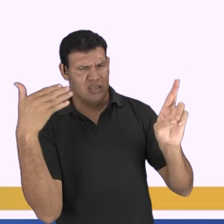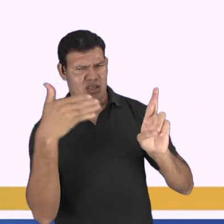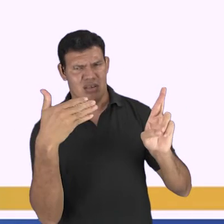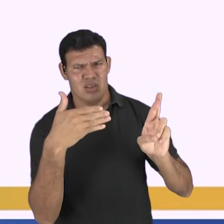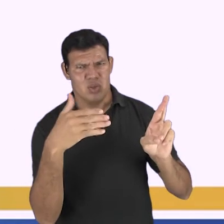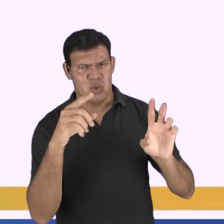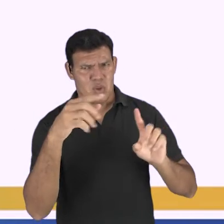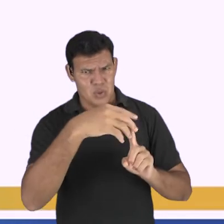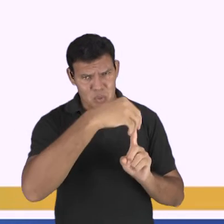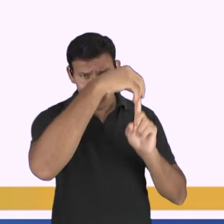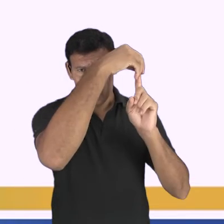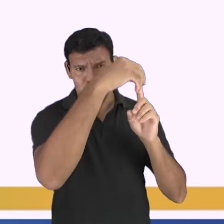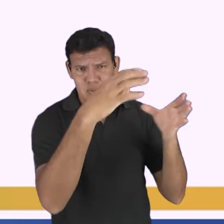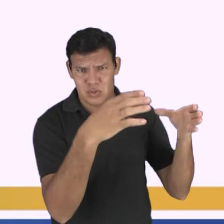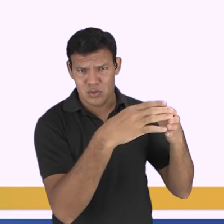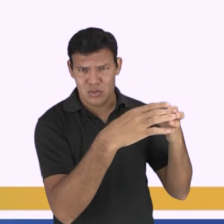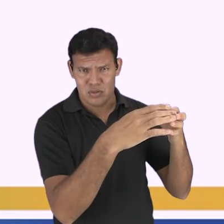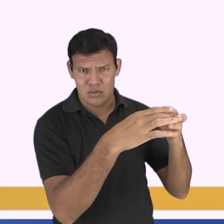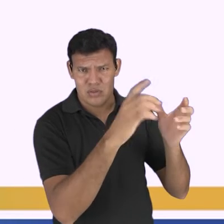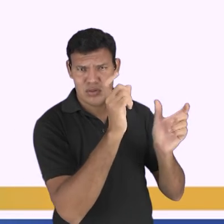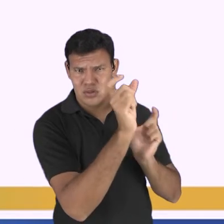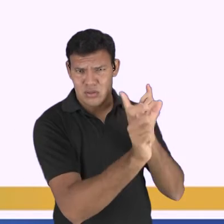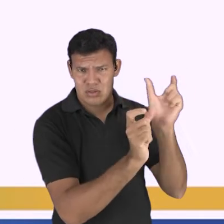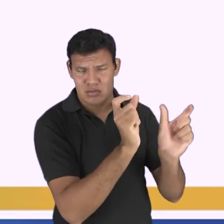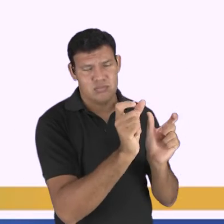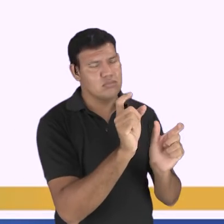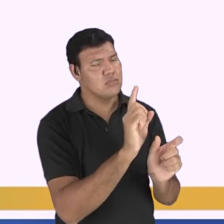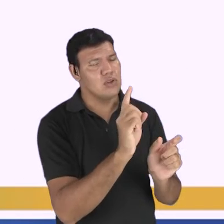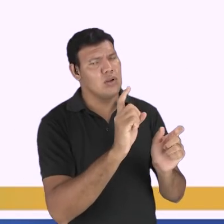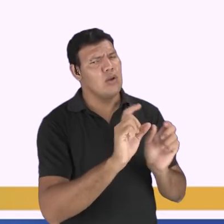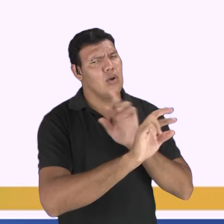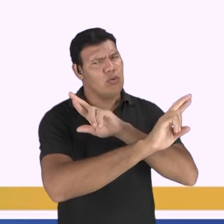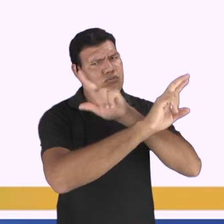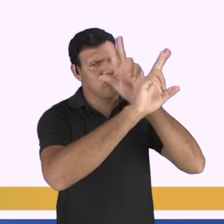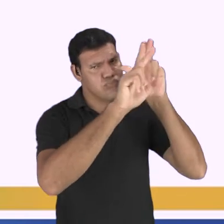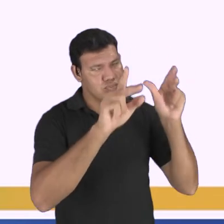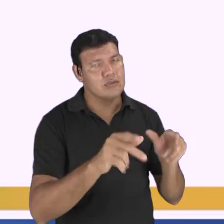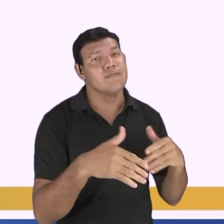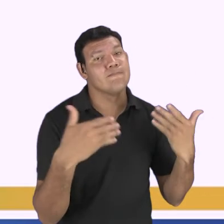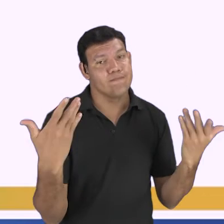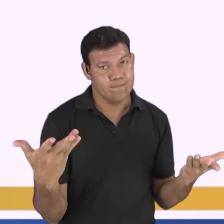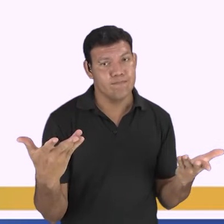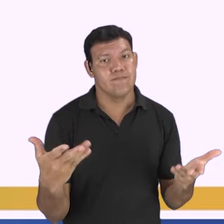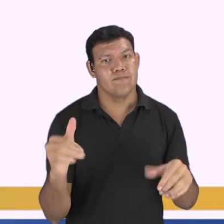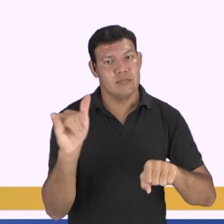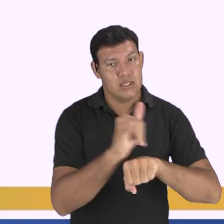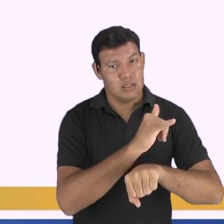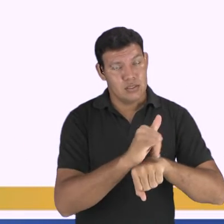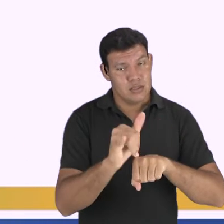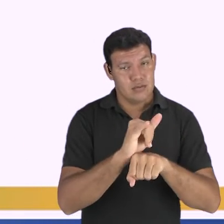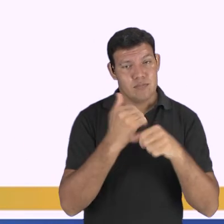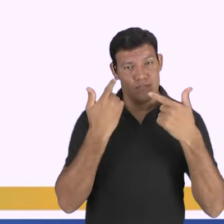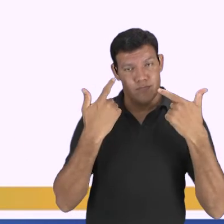classe de palavras, tá? Sim a várias, né? Tá bom? E essa é uma estratégia linguística